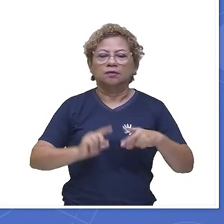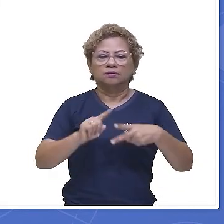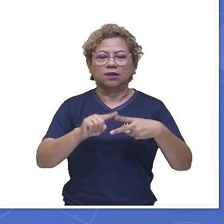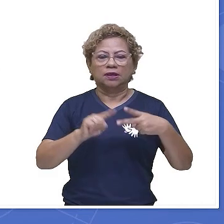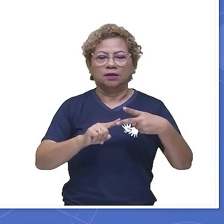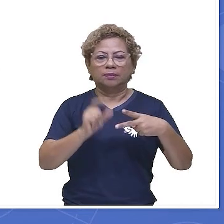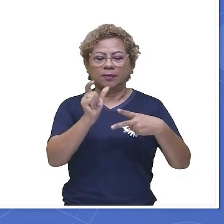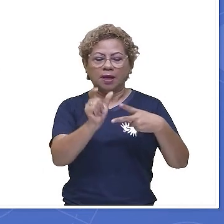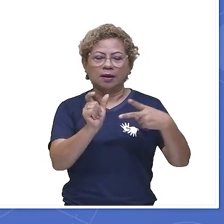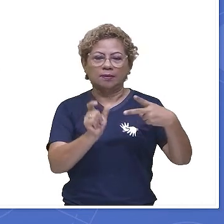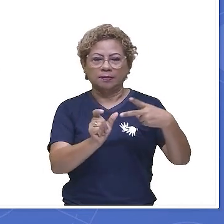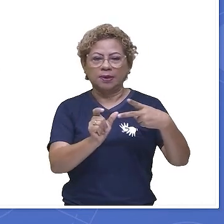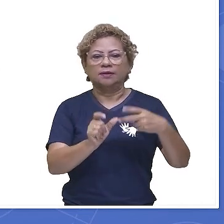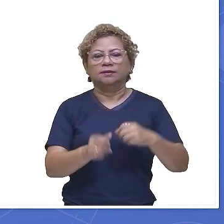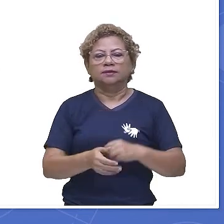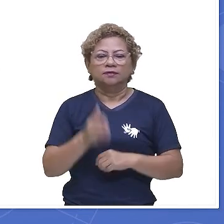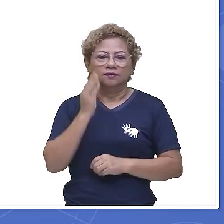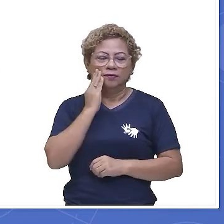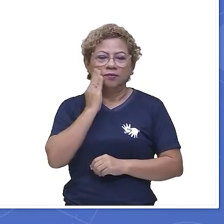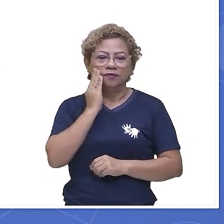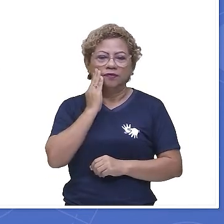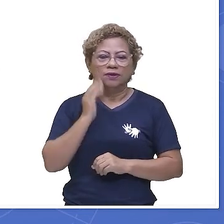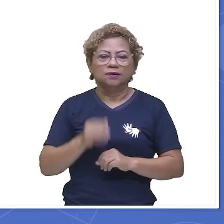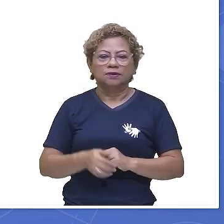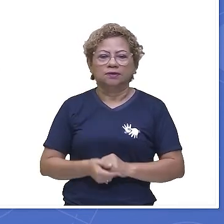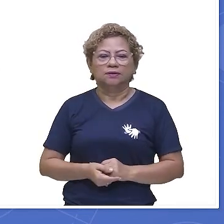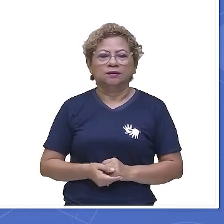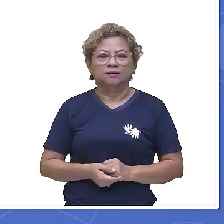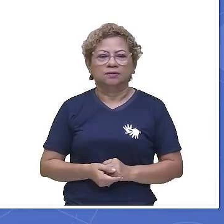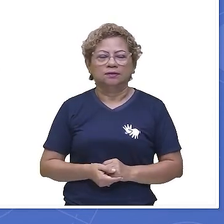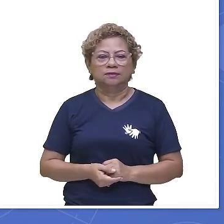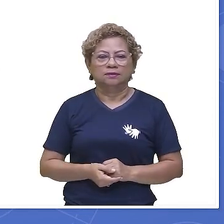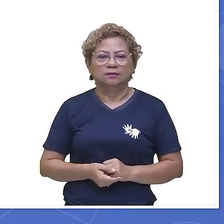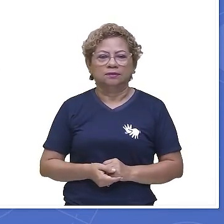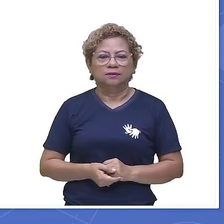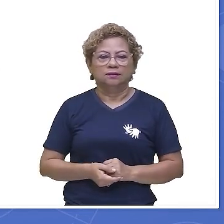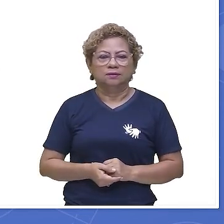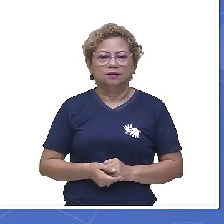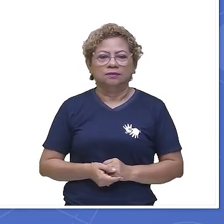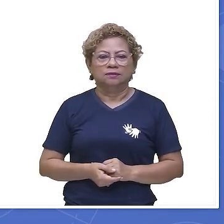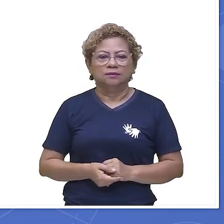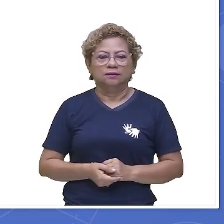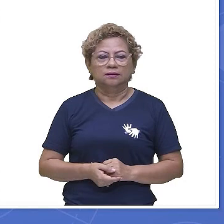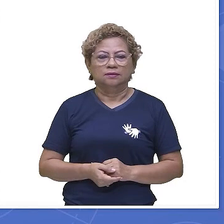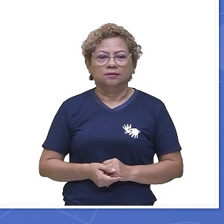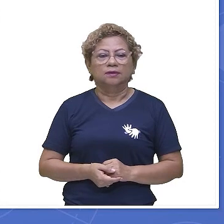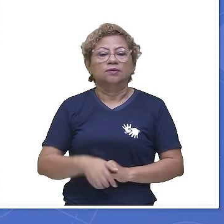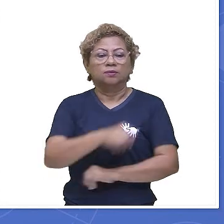ótica, tá certo, pessoal? Vamos ver mais um aluno que participou.